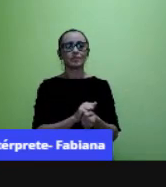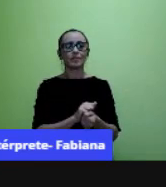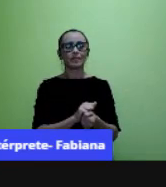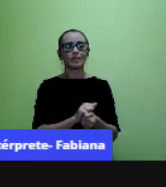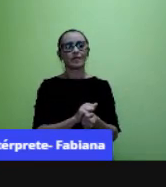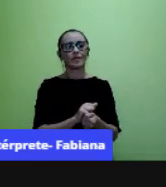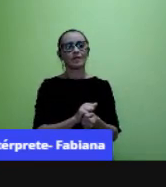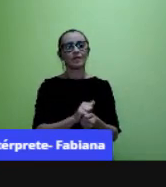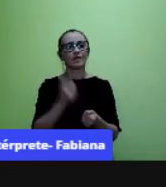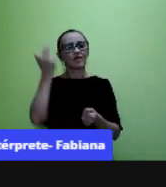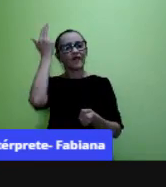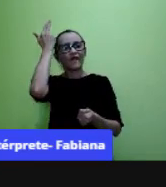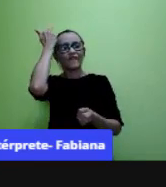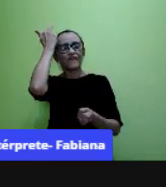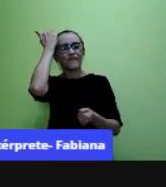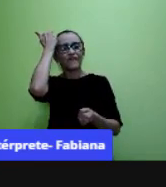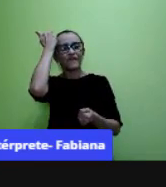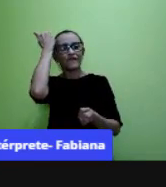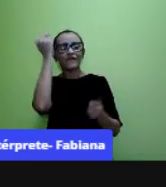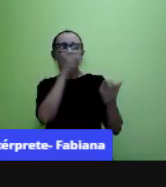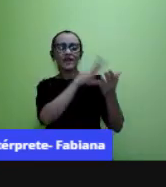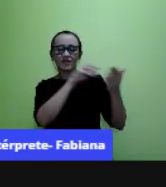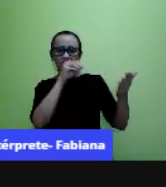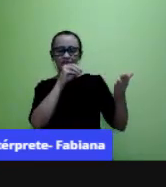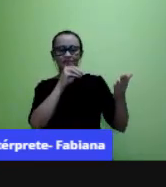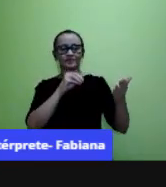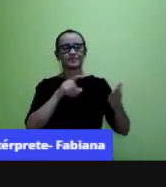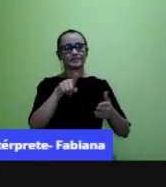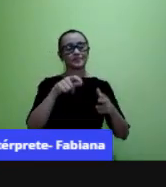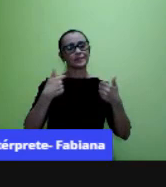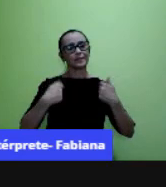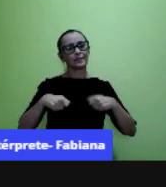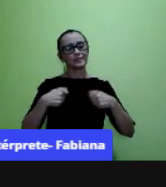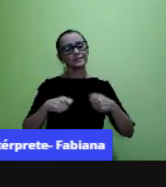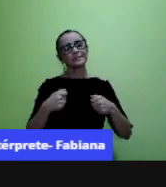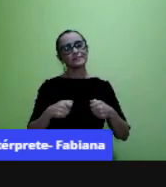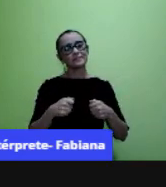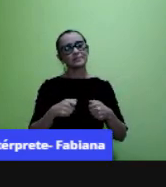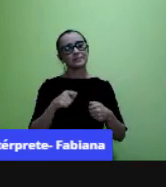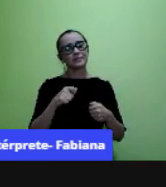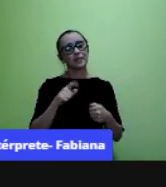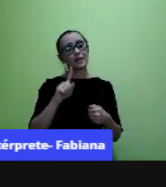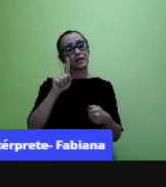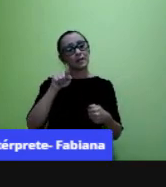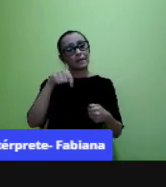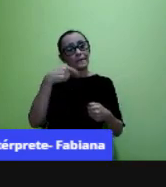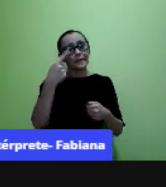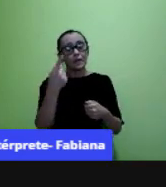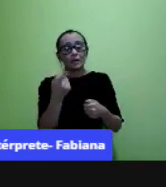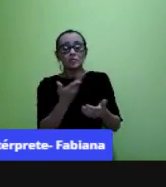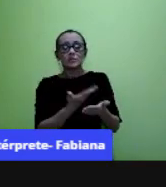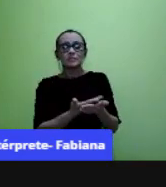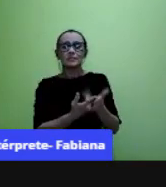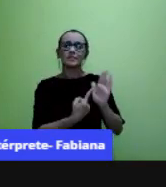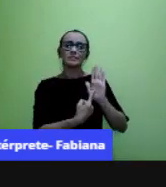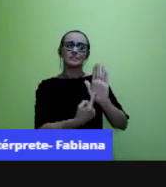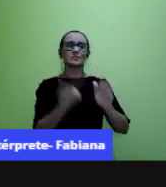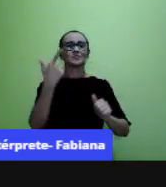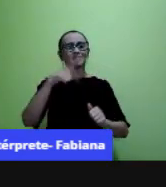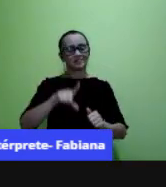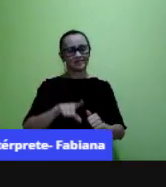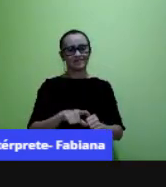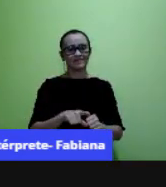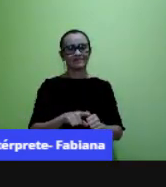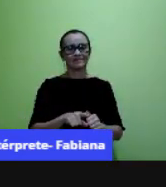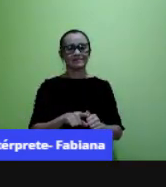coelhinho, tá? Você necessita repetir essa atividade na próxima aula. O que você vai fazer? Eu vou fazer de